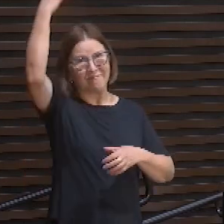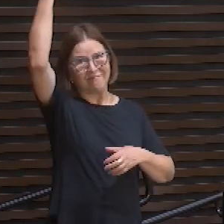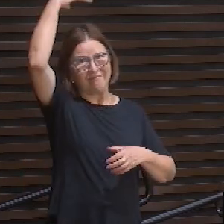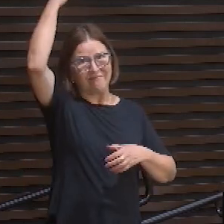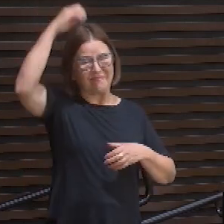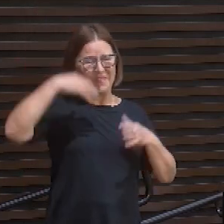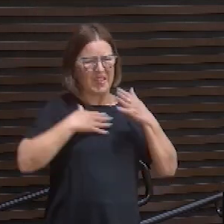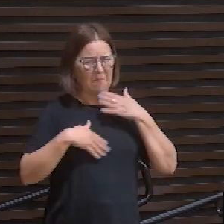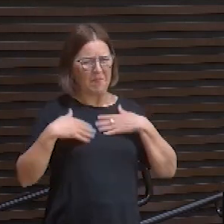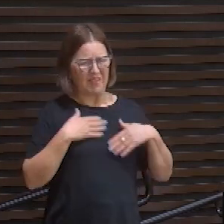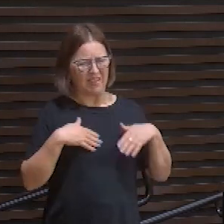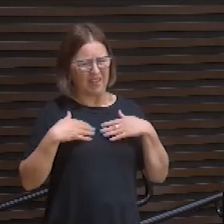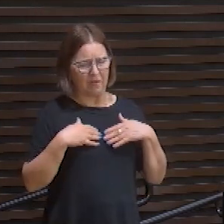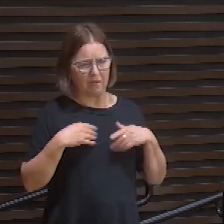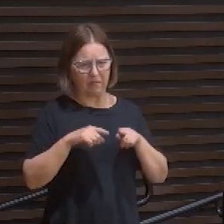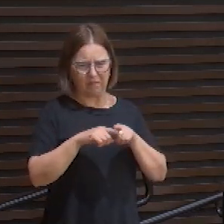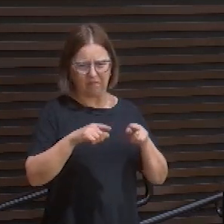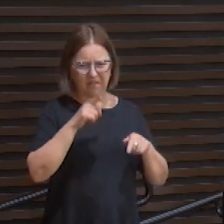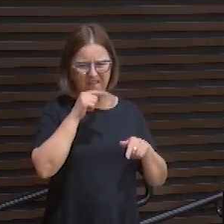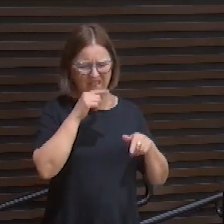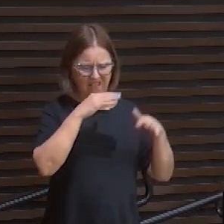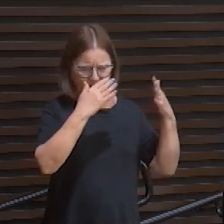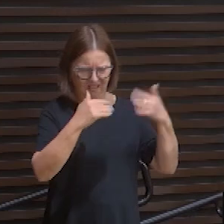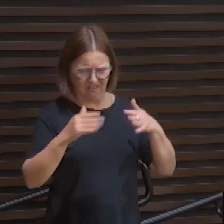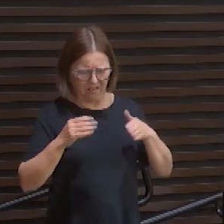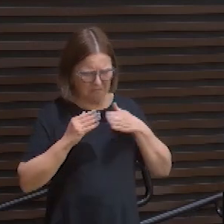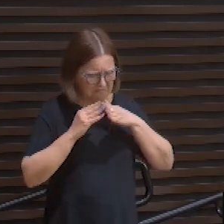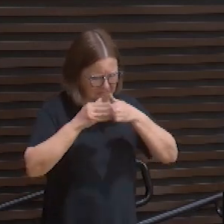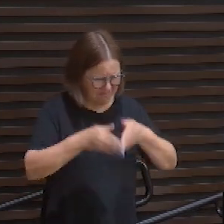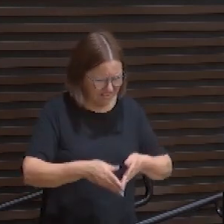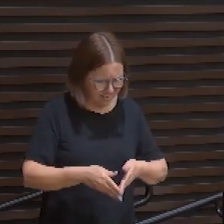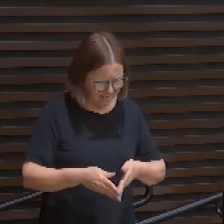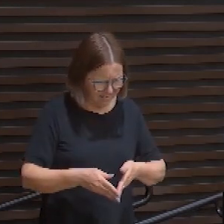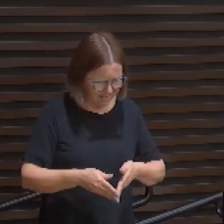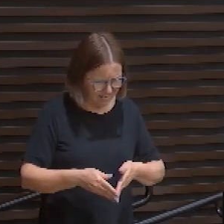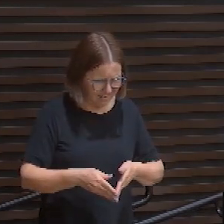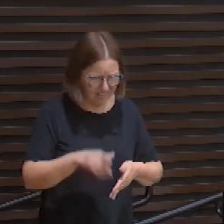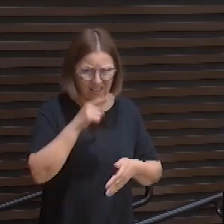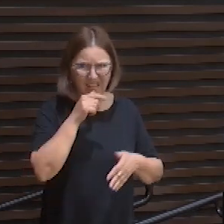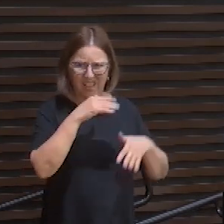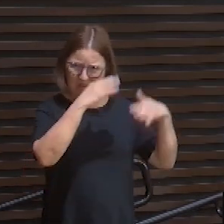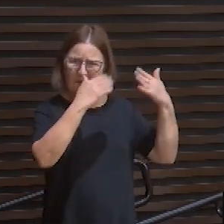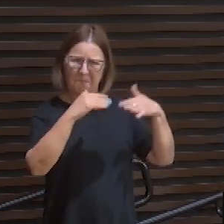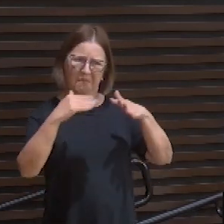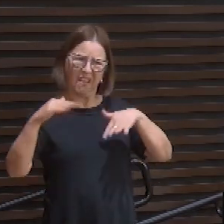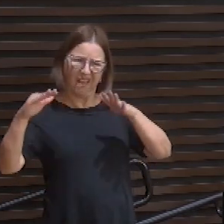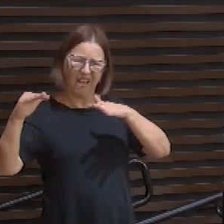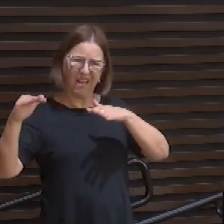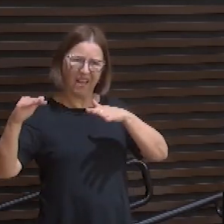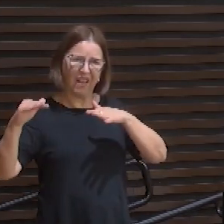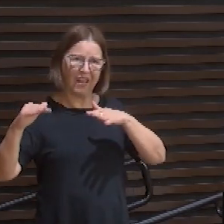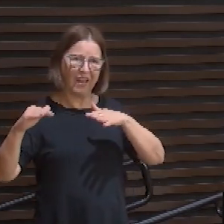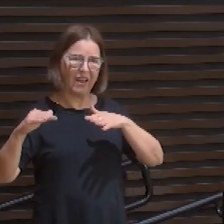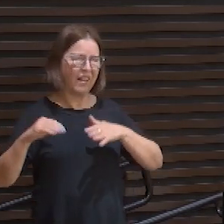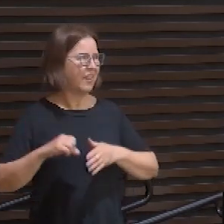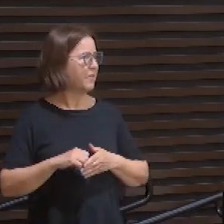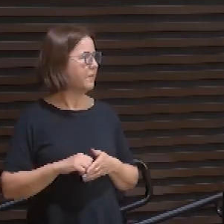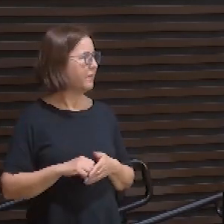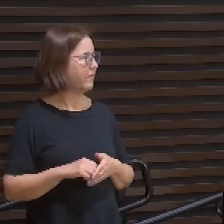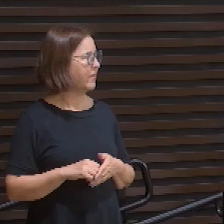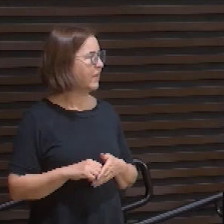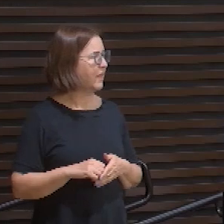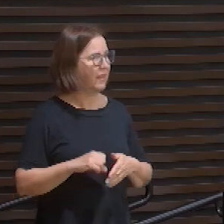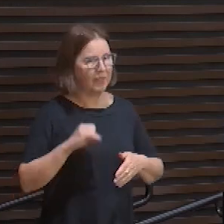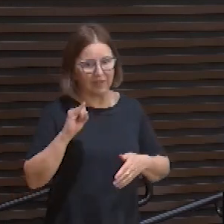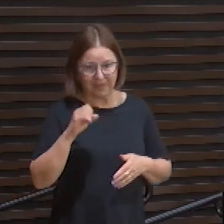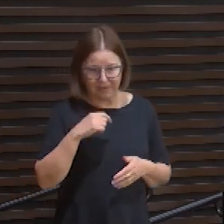Agora mergulhar e depois no mar. E se eu topo com um dos pecados